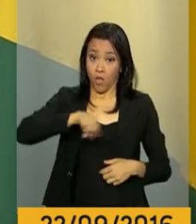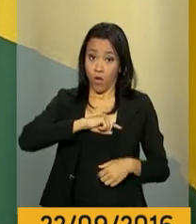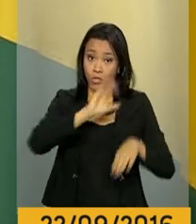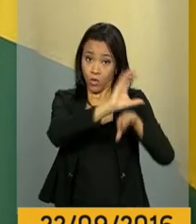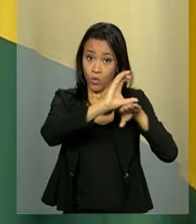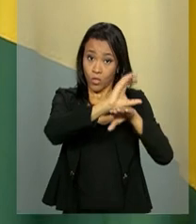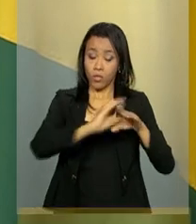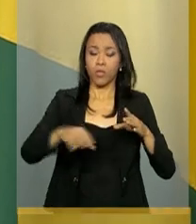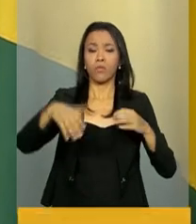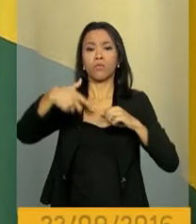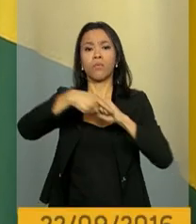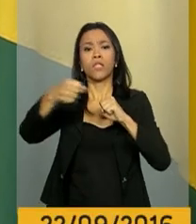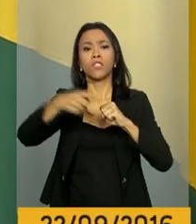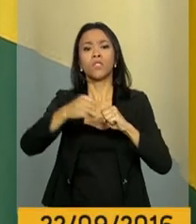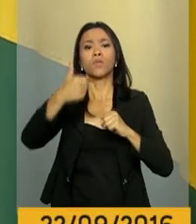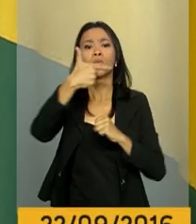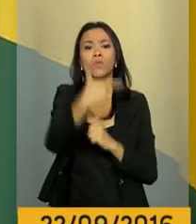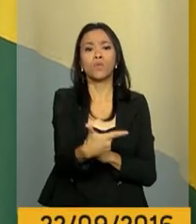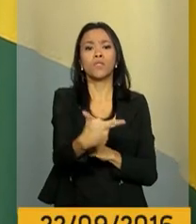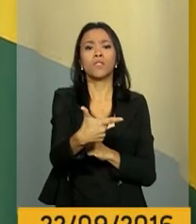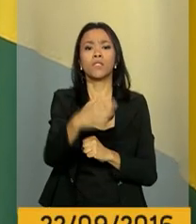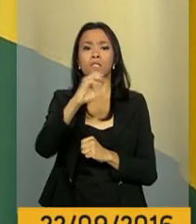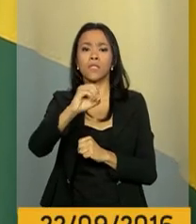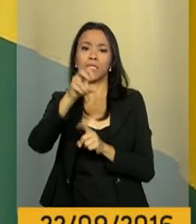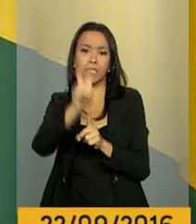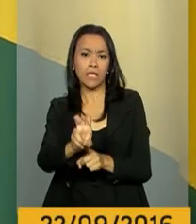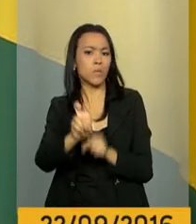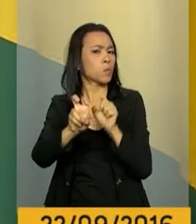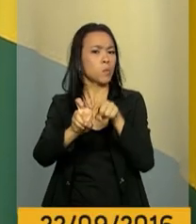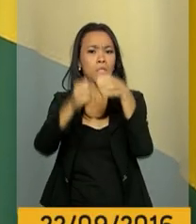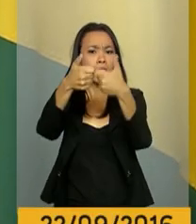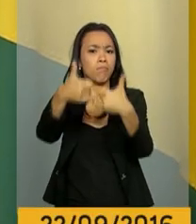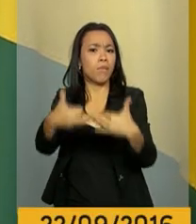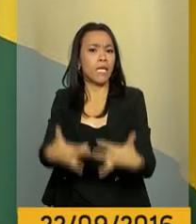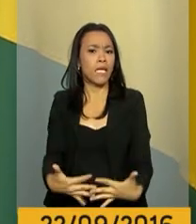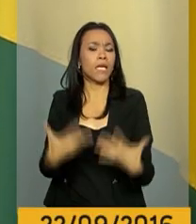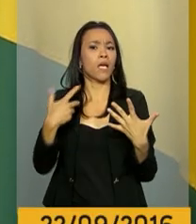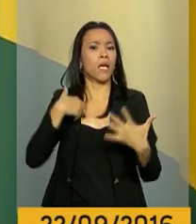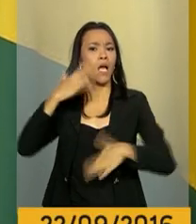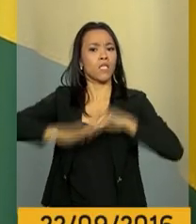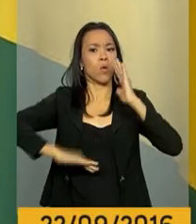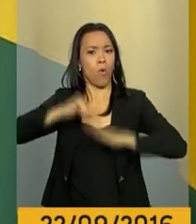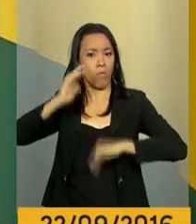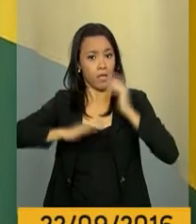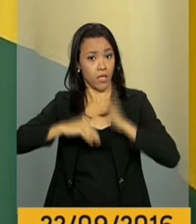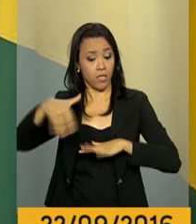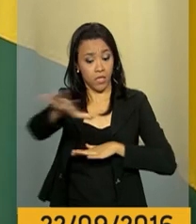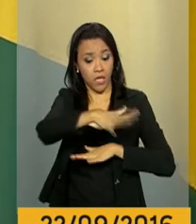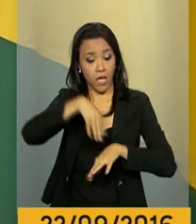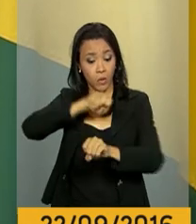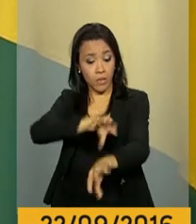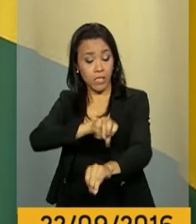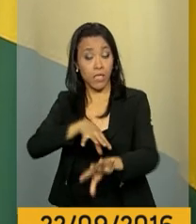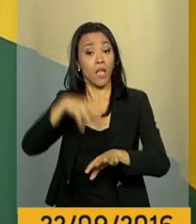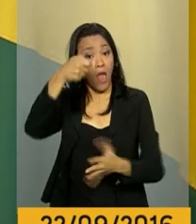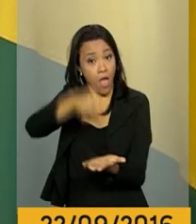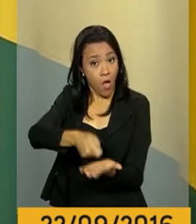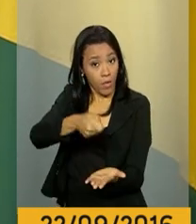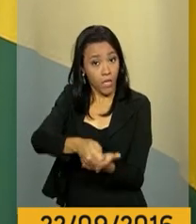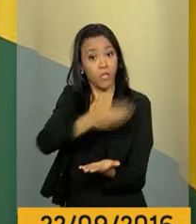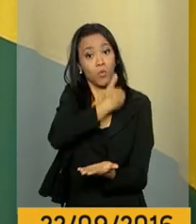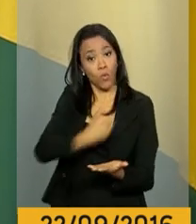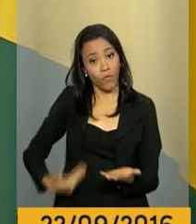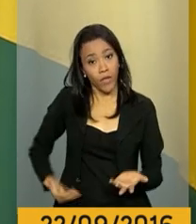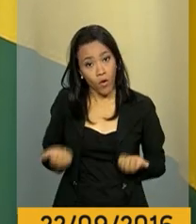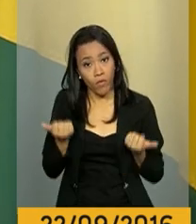artigo 205 define as competências em matéria de educação educação é dever do Estado